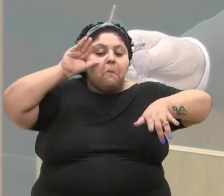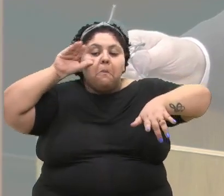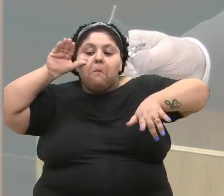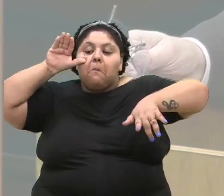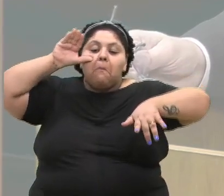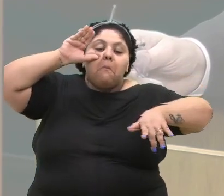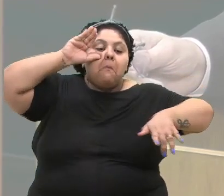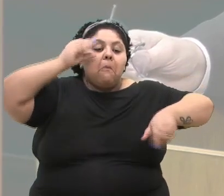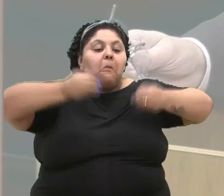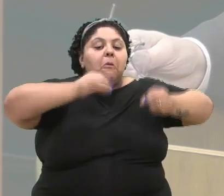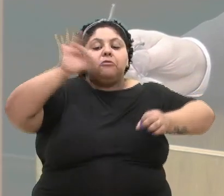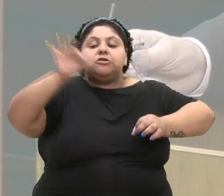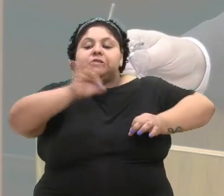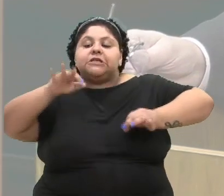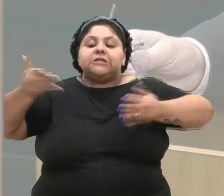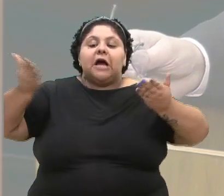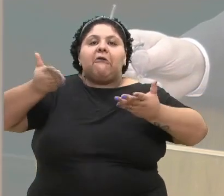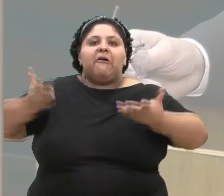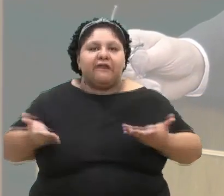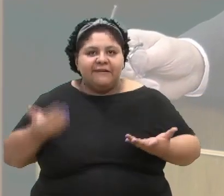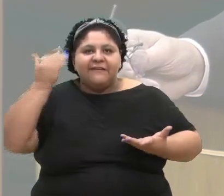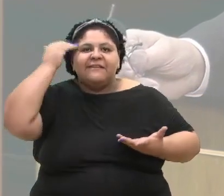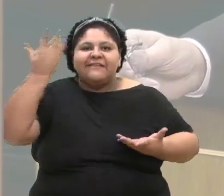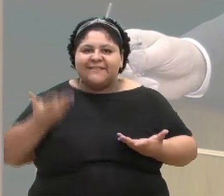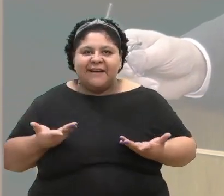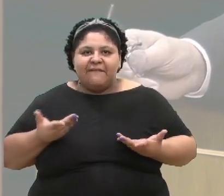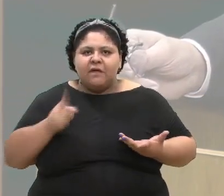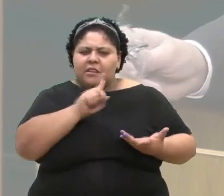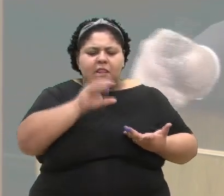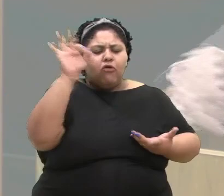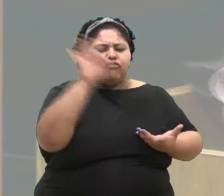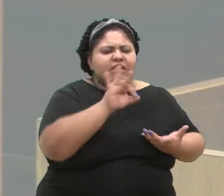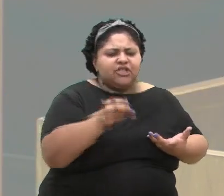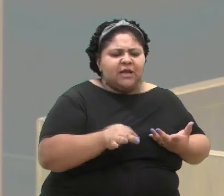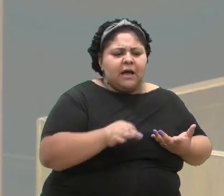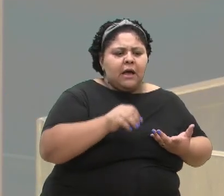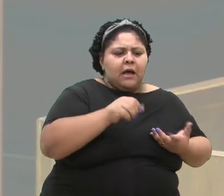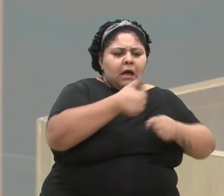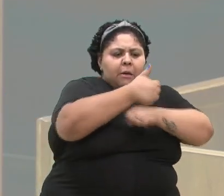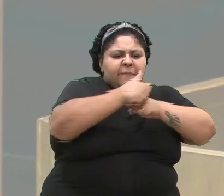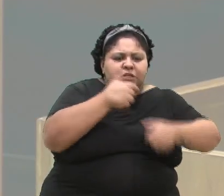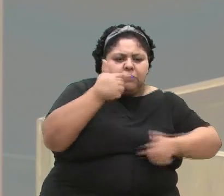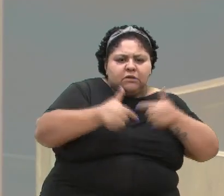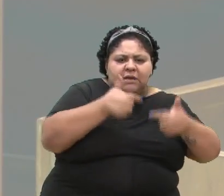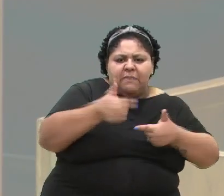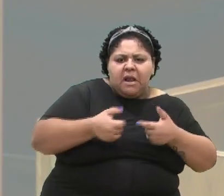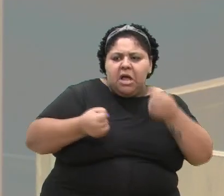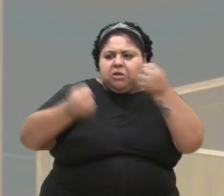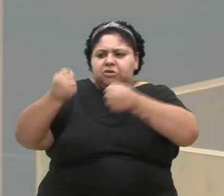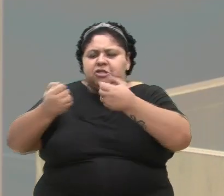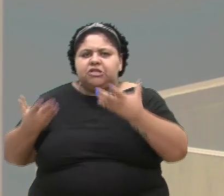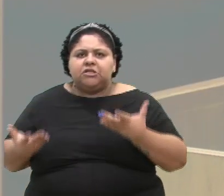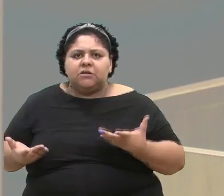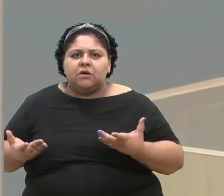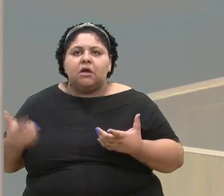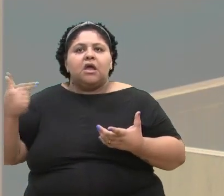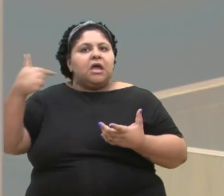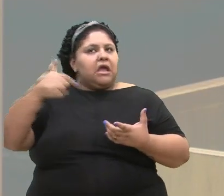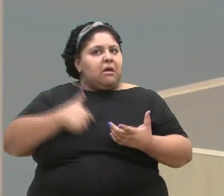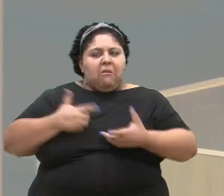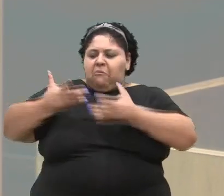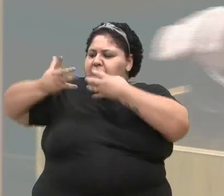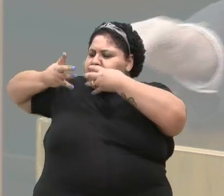Mas não taxar quem está trabalhando. Não taxar quem está dirigindo. Então, por isso, eu sou